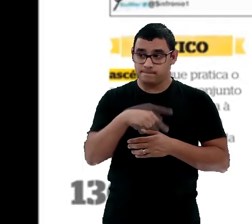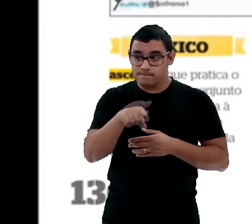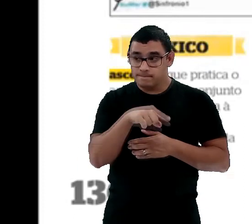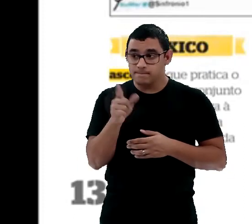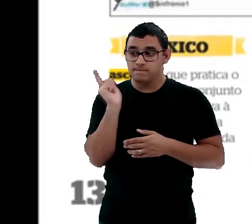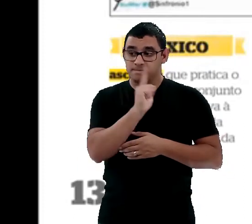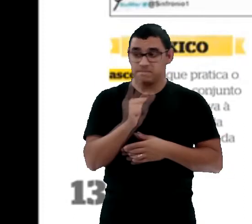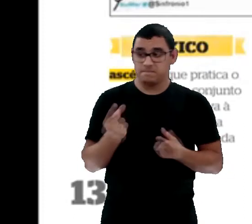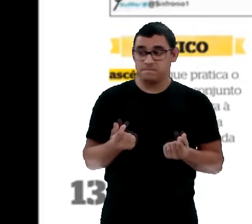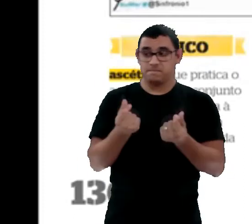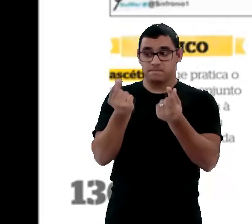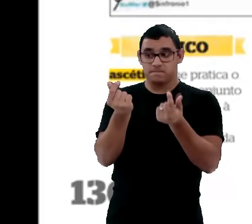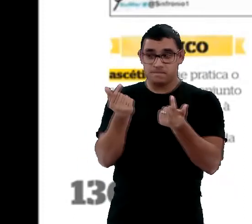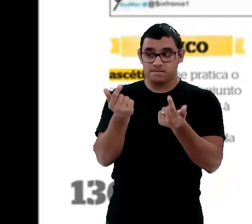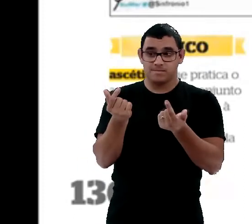sua